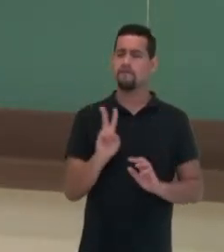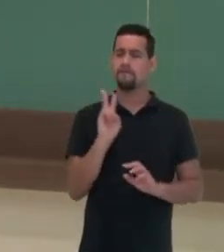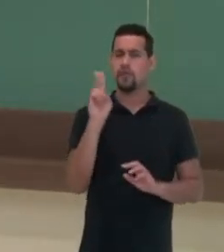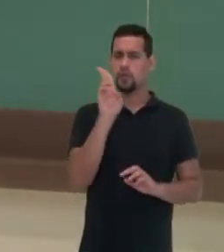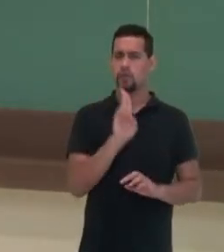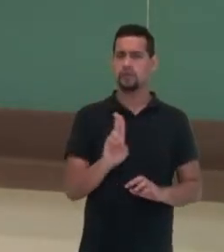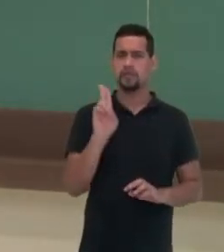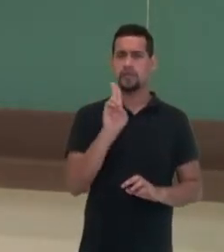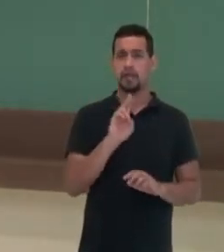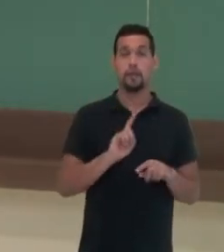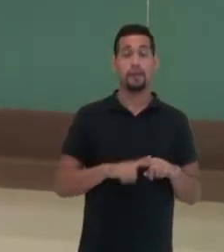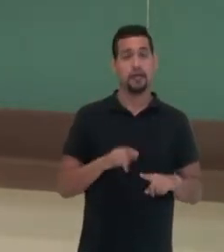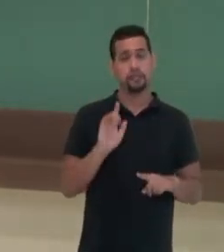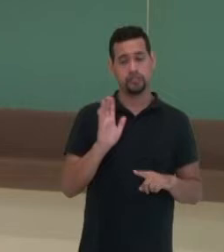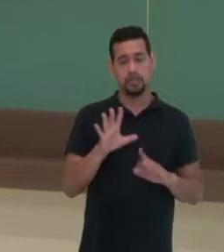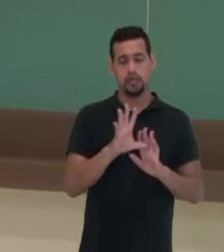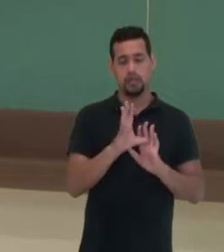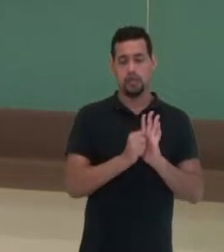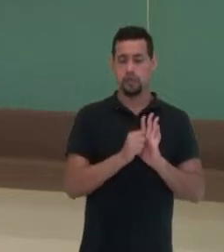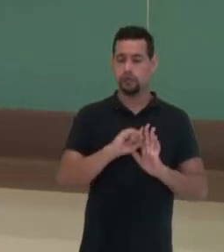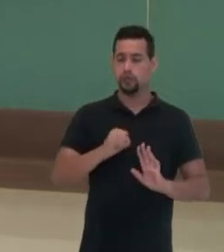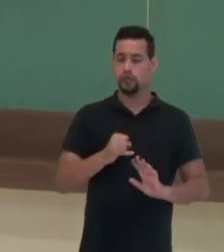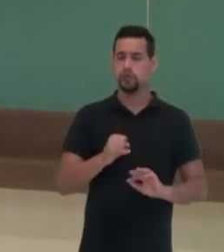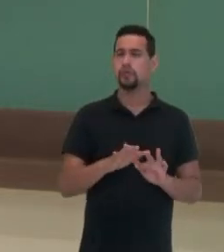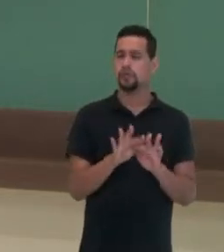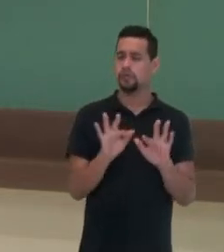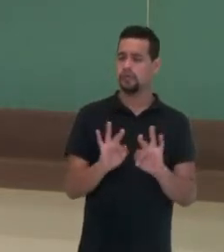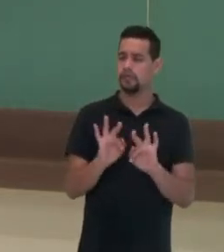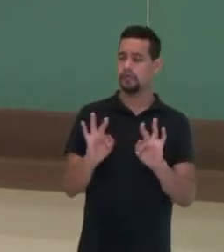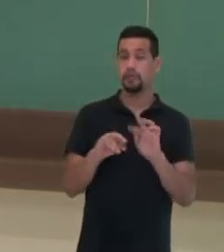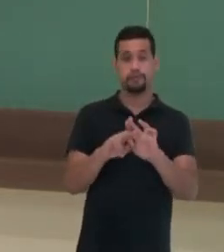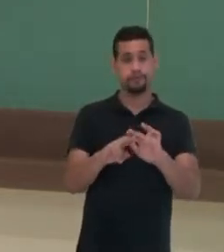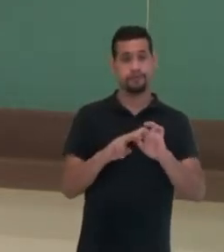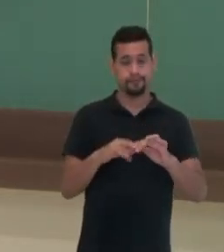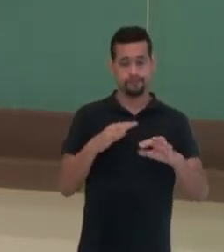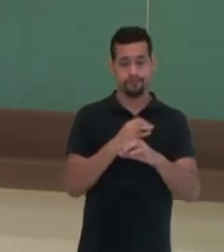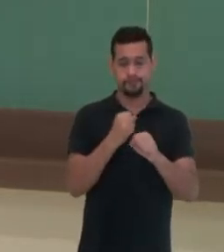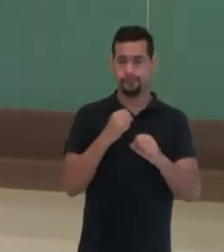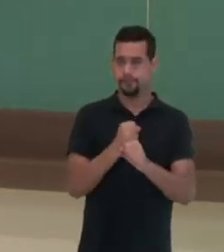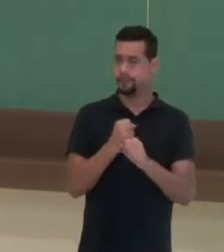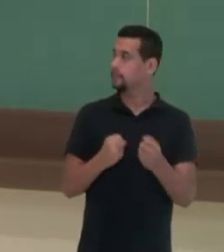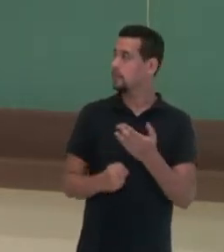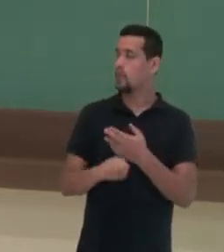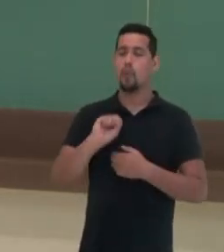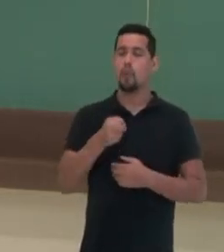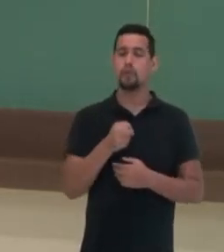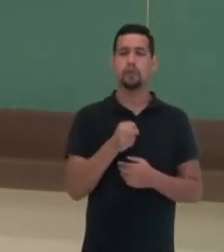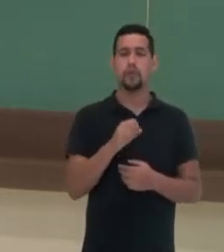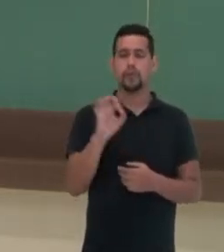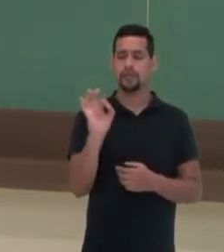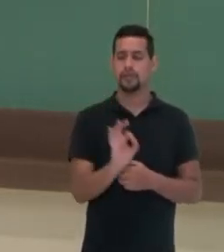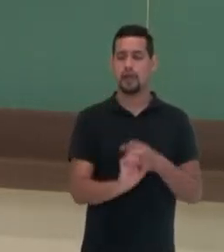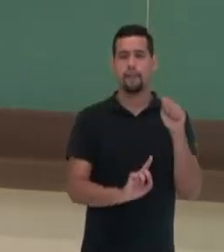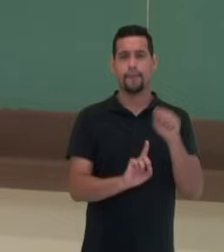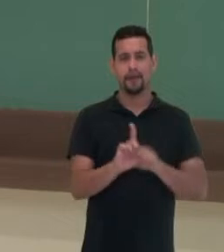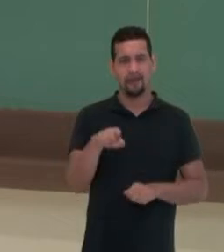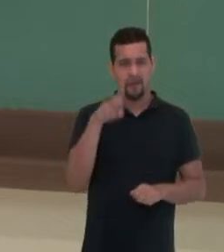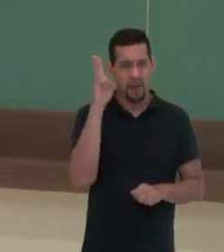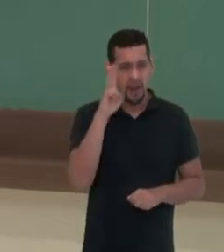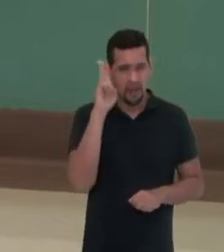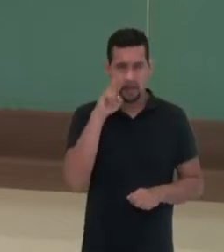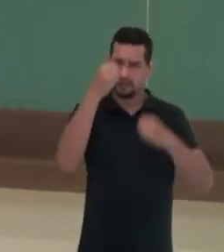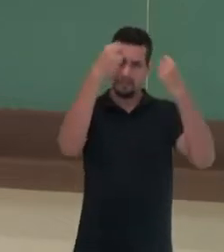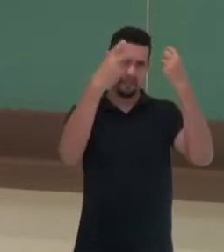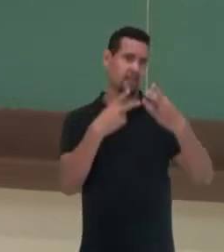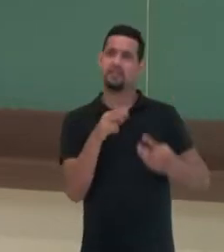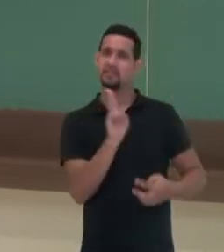aplicado. Então, sendo o regime de juros simples, por isso que vale essa conta, tá bom? 8% ao mês. Então, lembra que eu falei que a gente